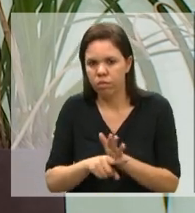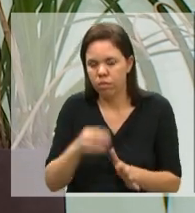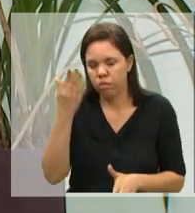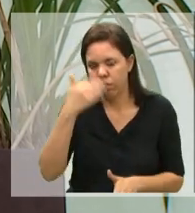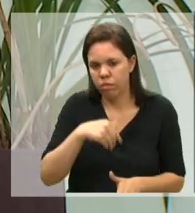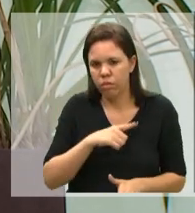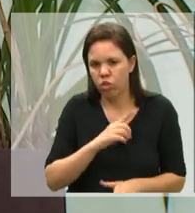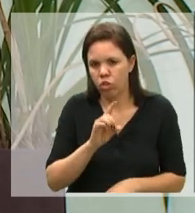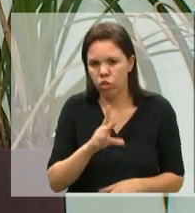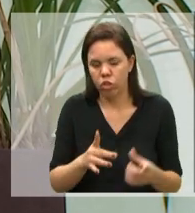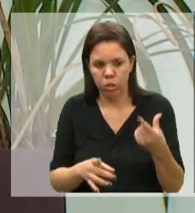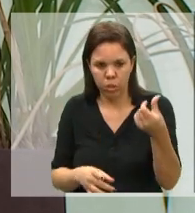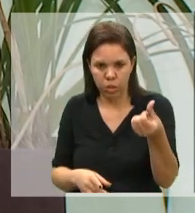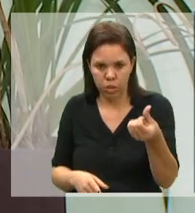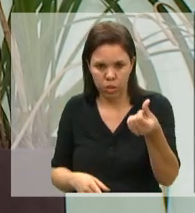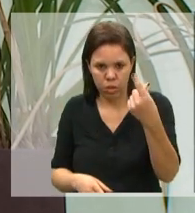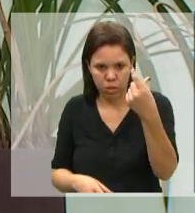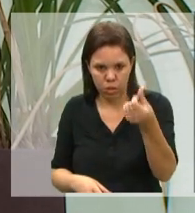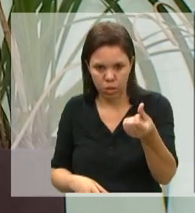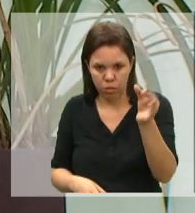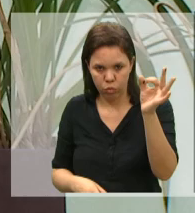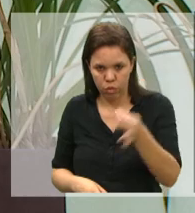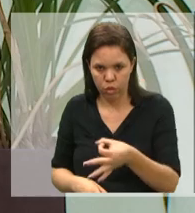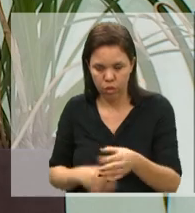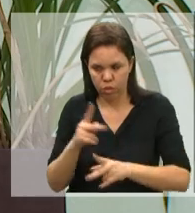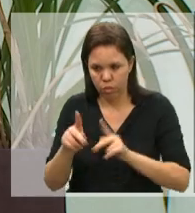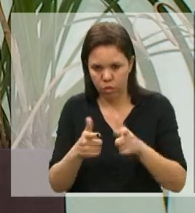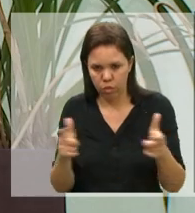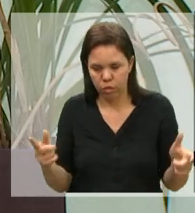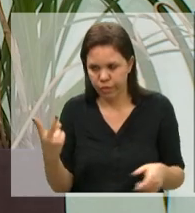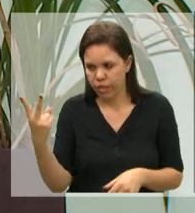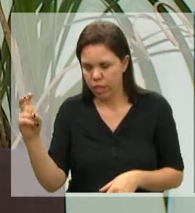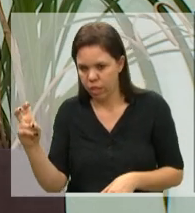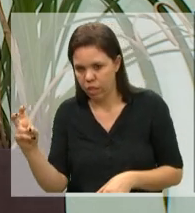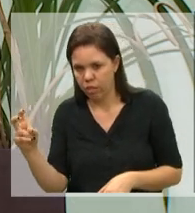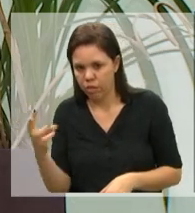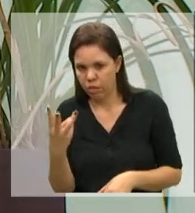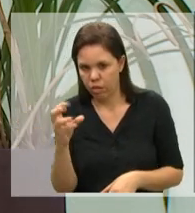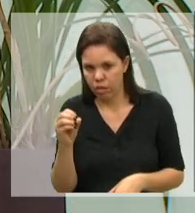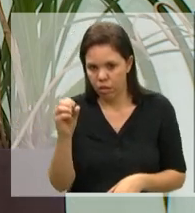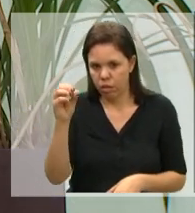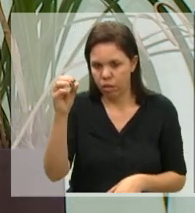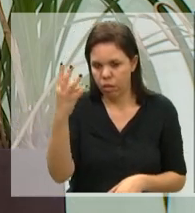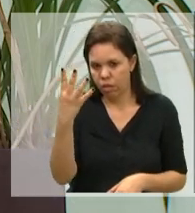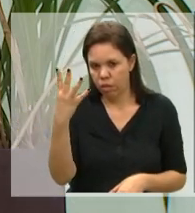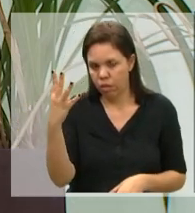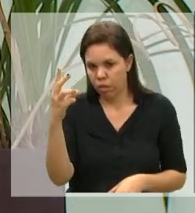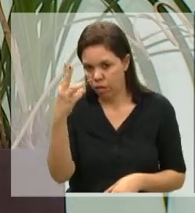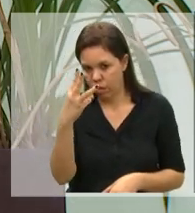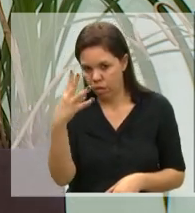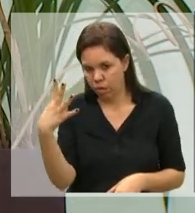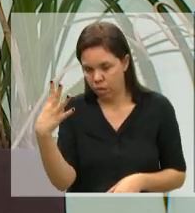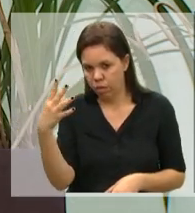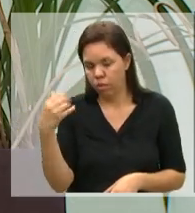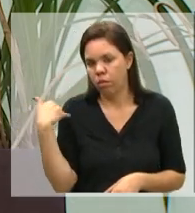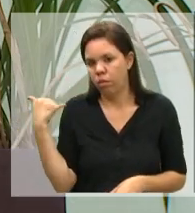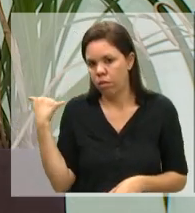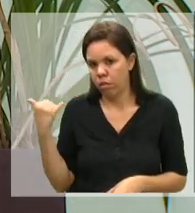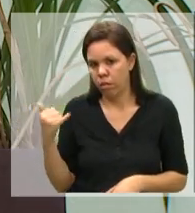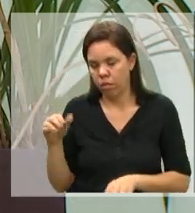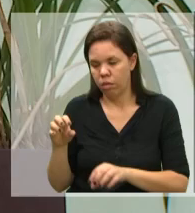apenas 16% da população entre 25 e 34 anos, que é uma população target de ensino